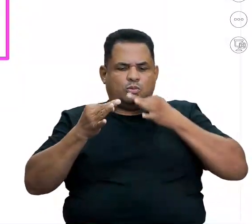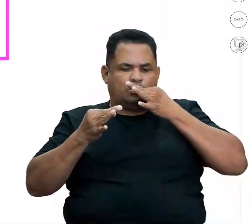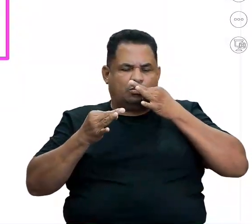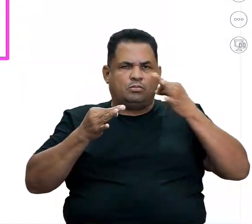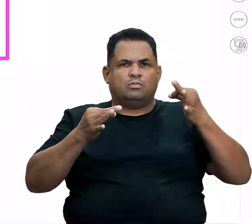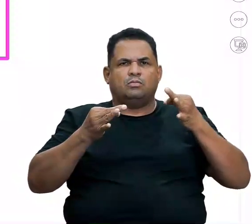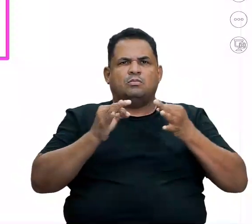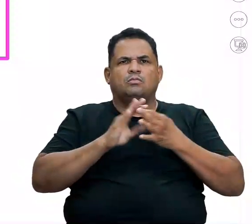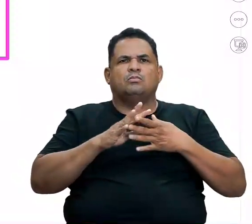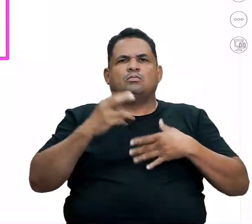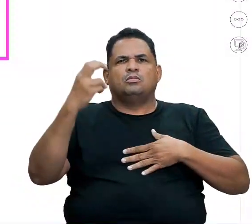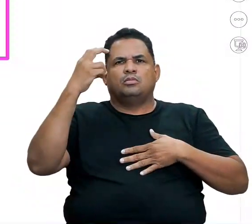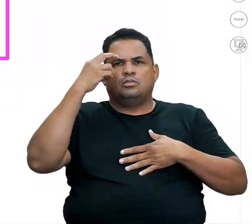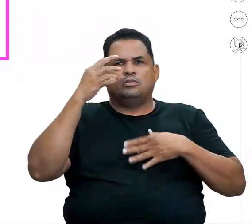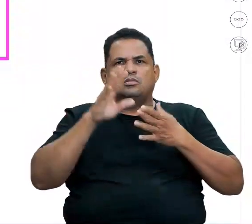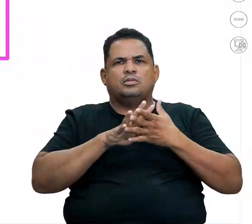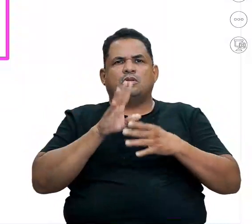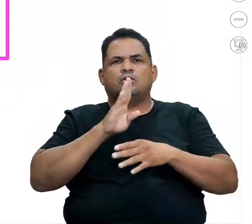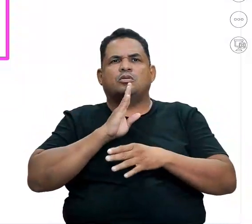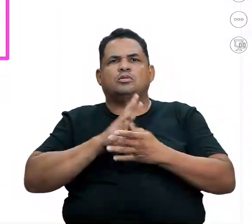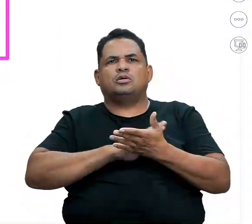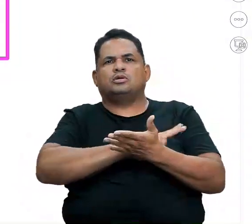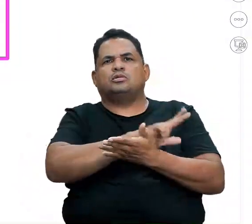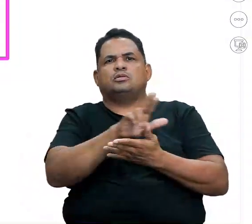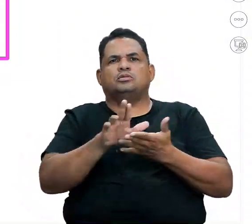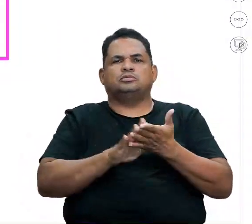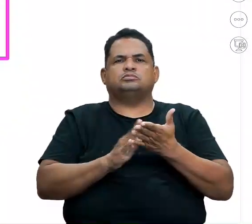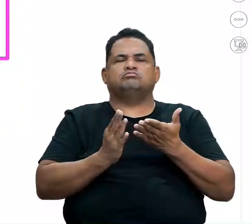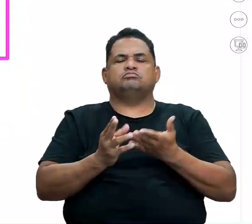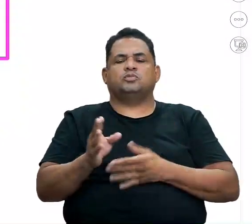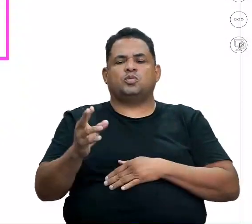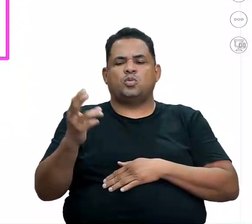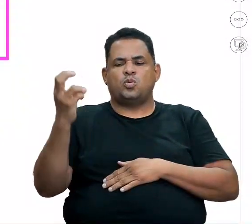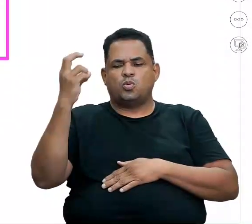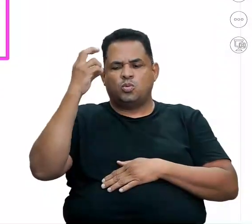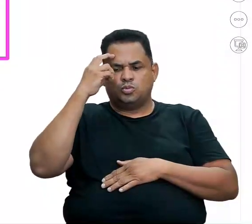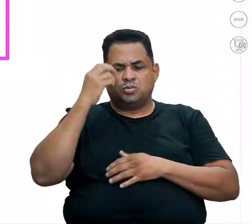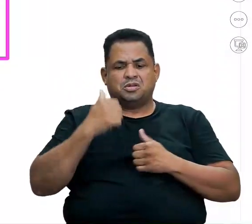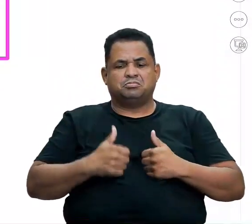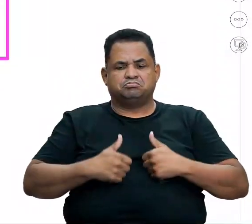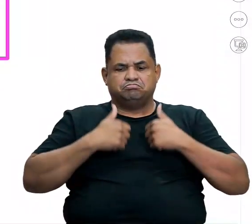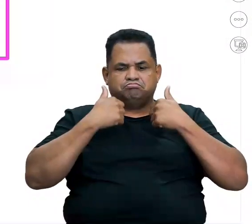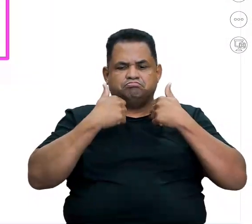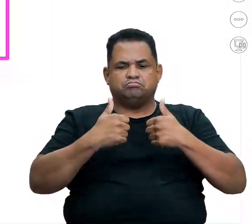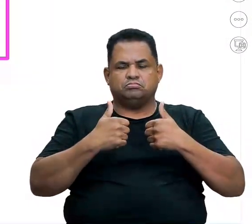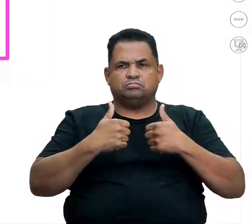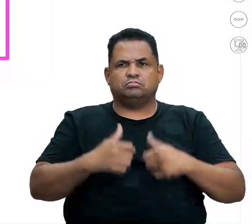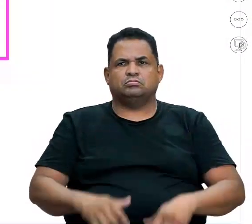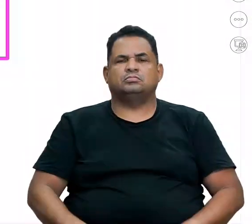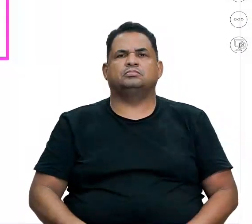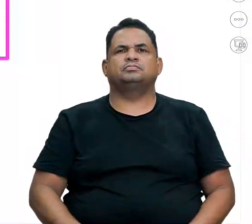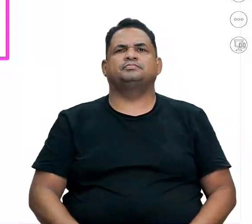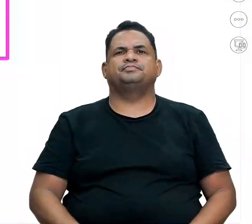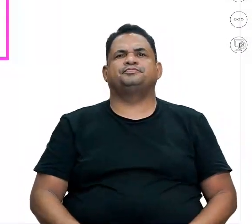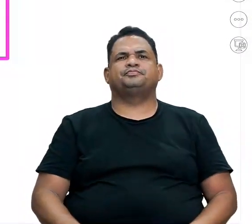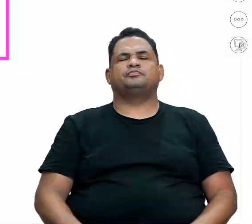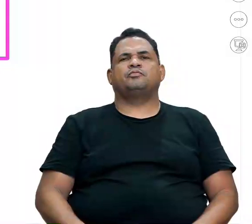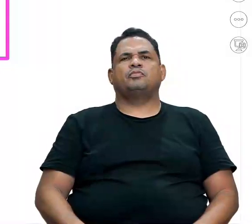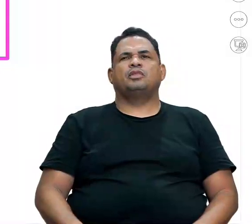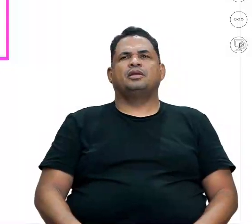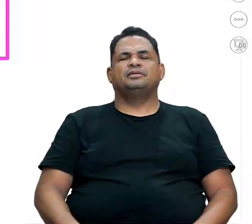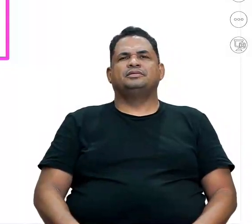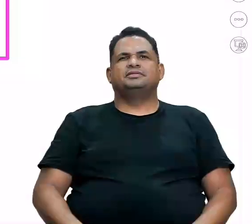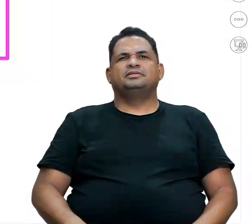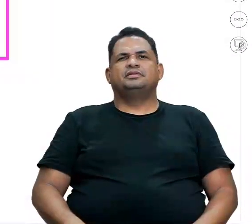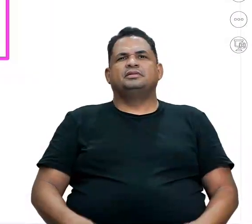ele procura reconhecer a diversidade cultural como positiva. Então, o relativismo cultural é esse conceito que vem em contraponto